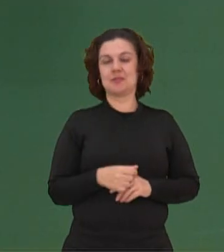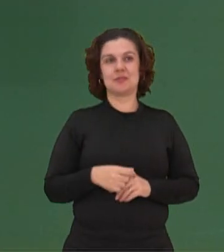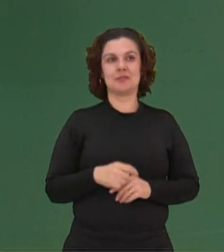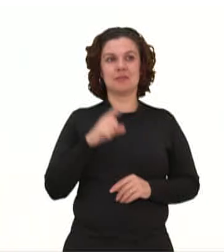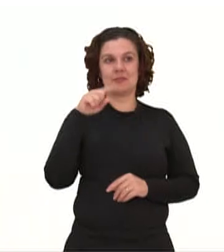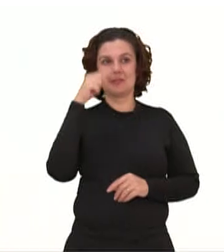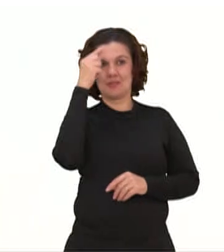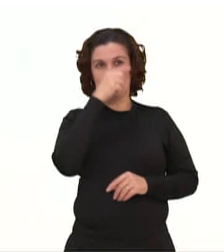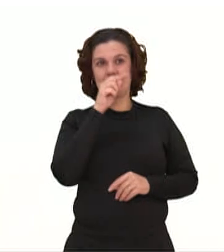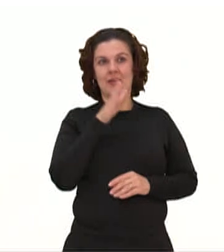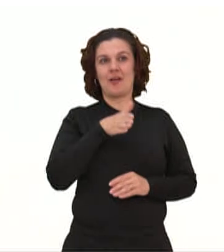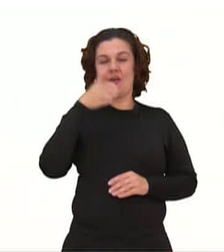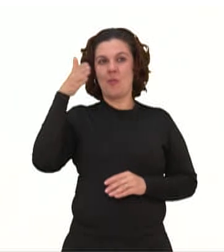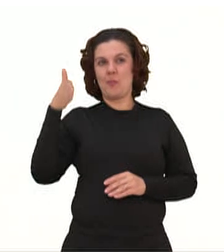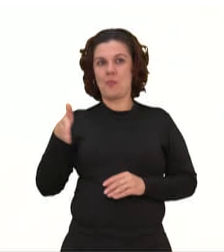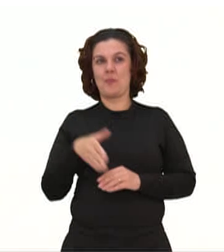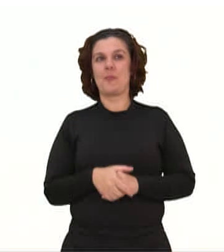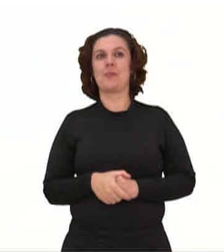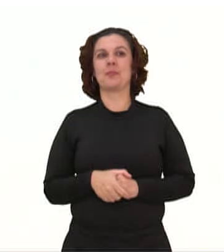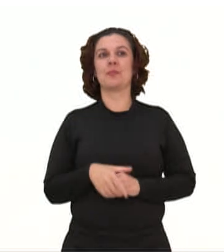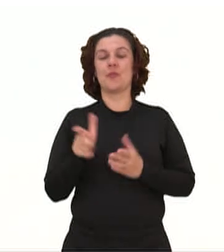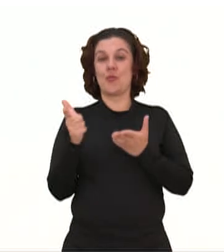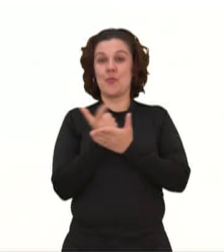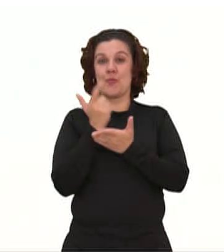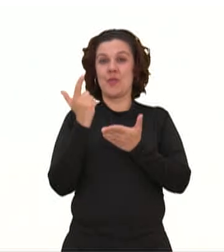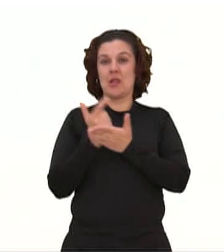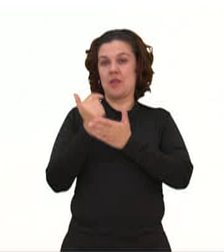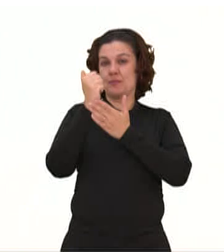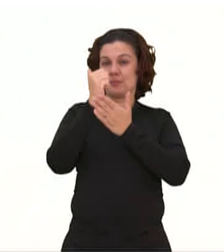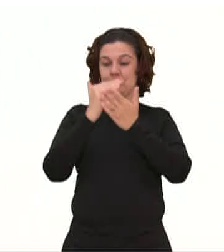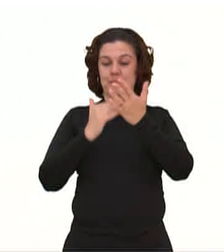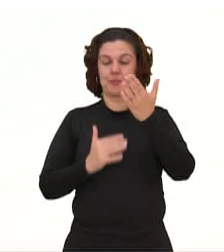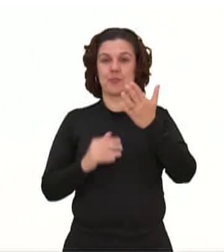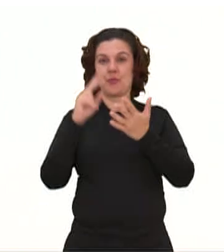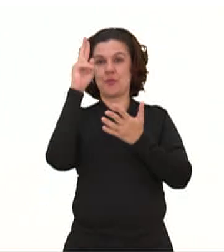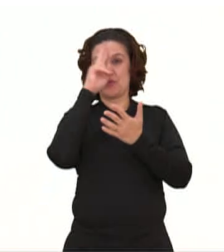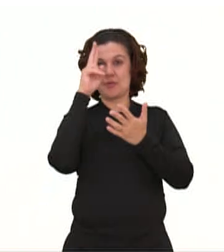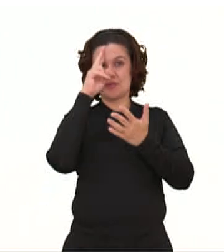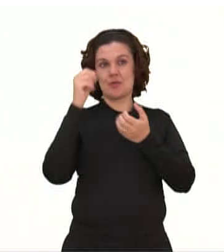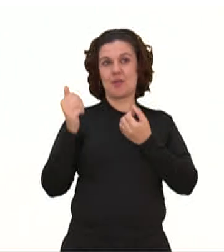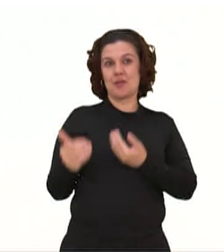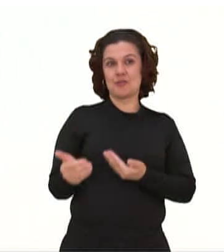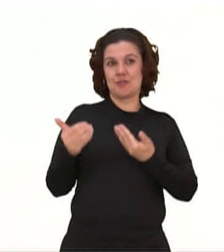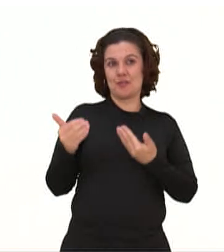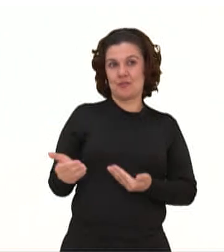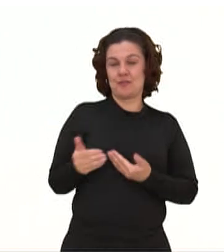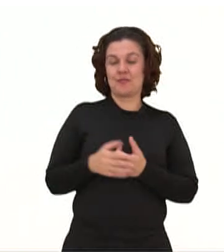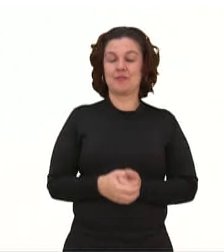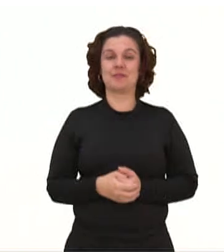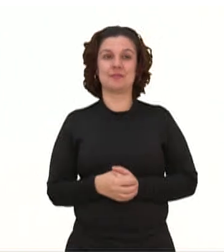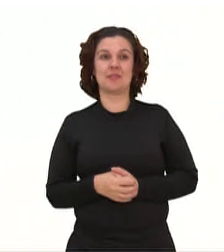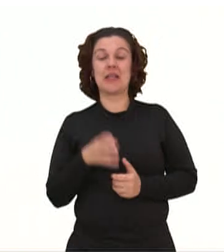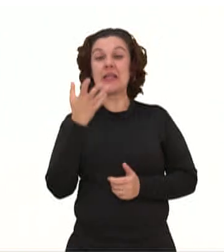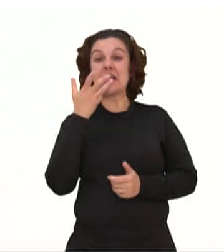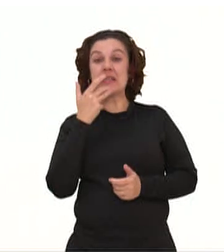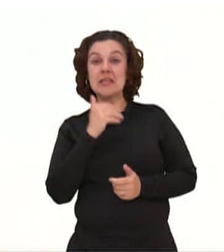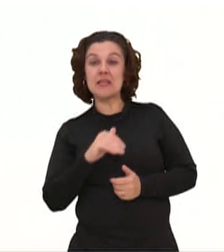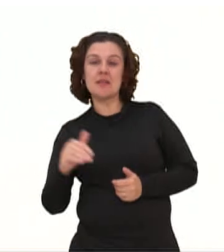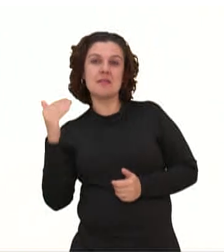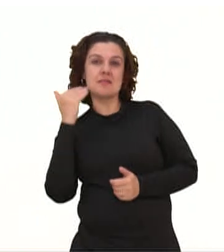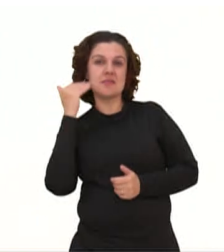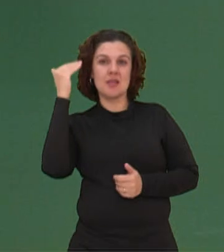cara do Brasil. Ao lado, um livro, uma biografia para gente nova. Então, um livro para crianças e